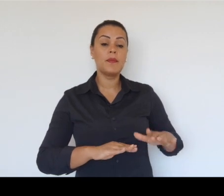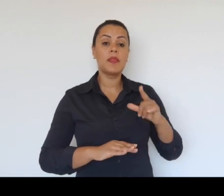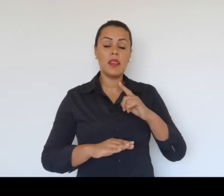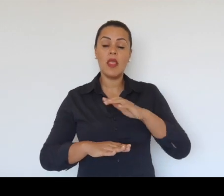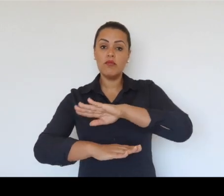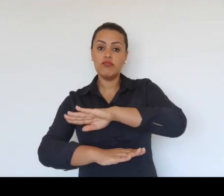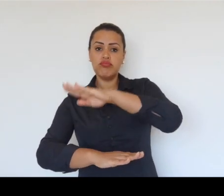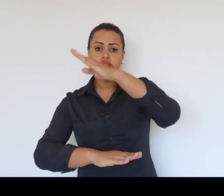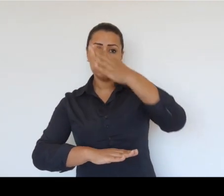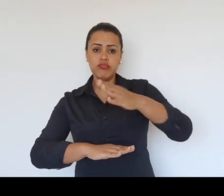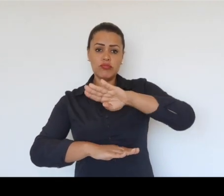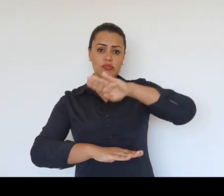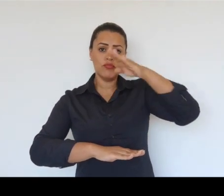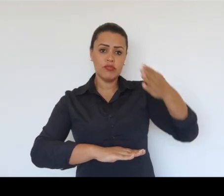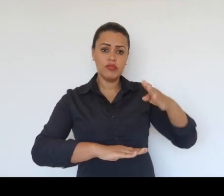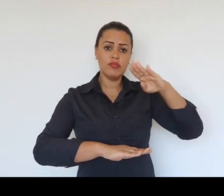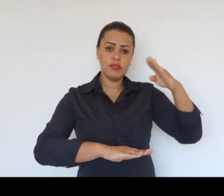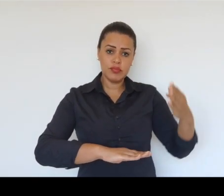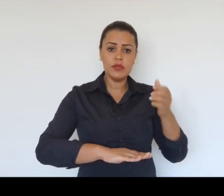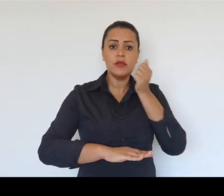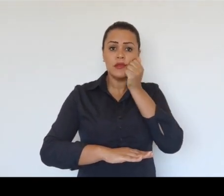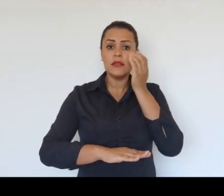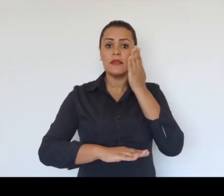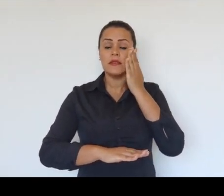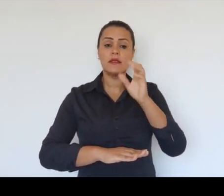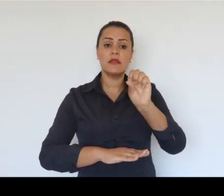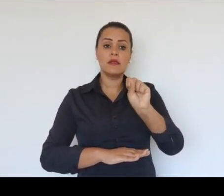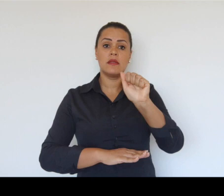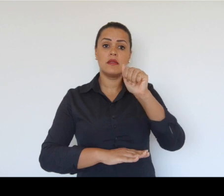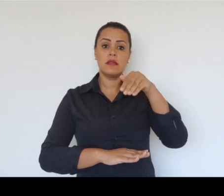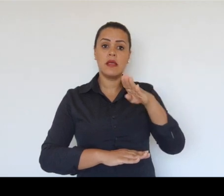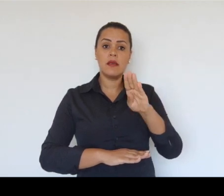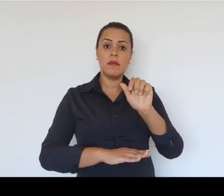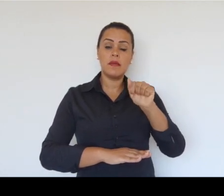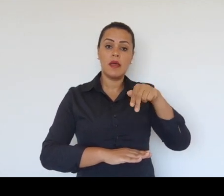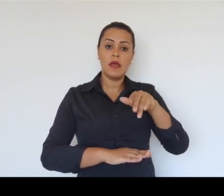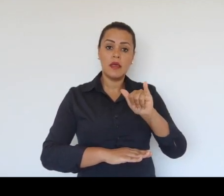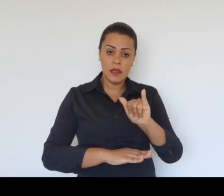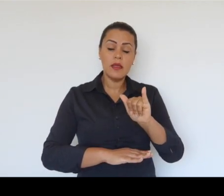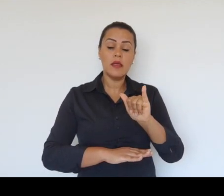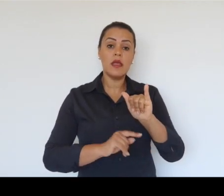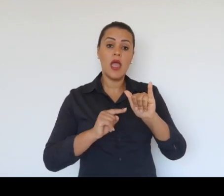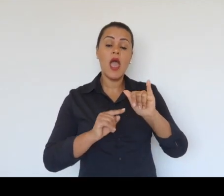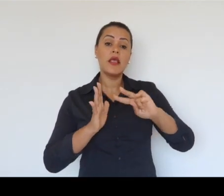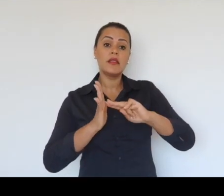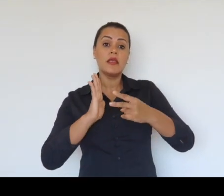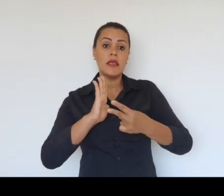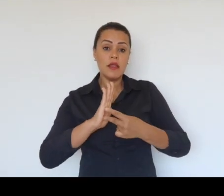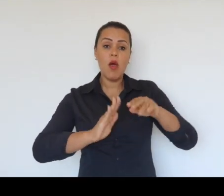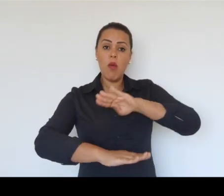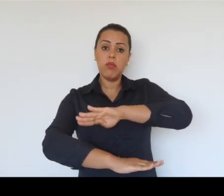Os sítios sambaquis são formados principalmente por cascas de moluscos. A própria origem tupi da palavra sambaqui